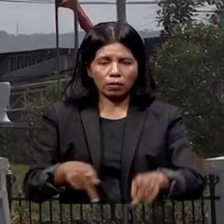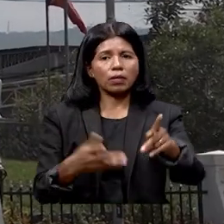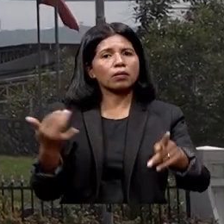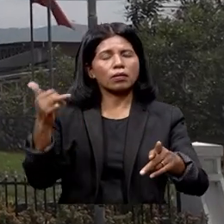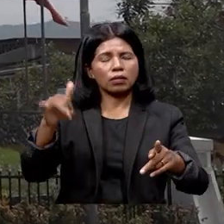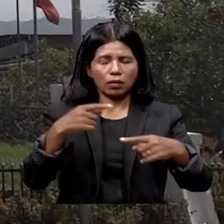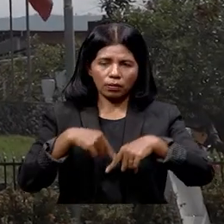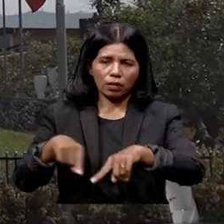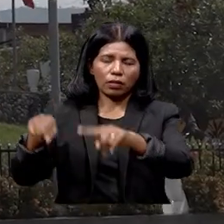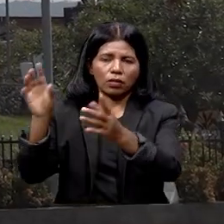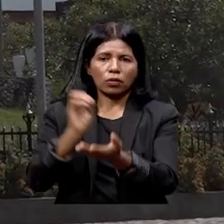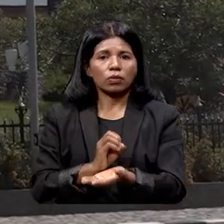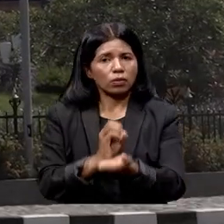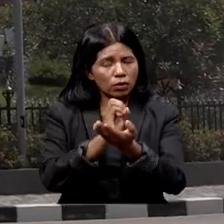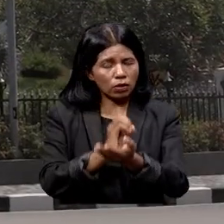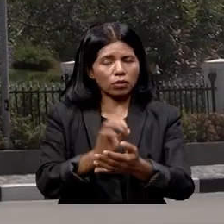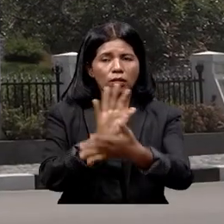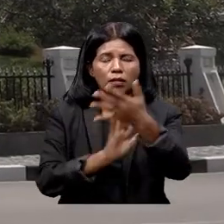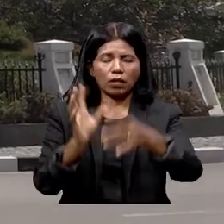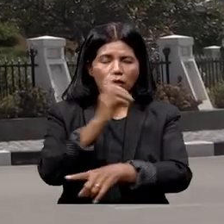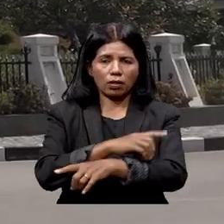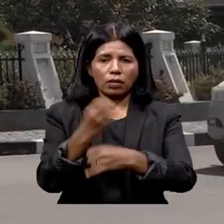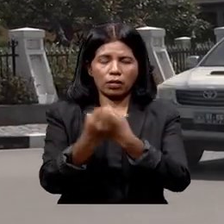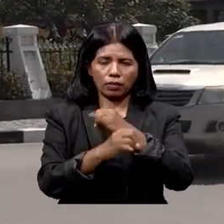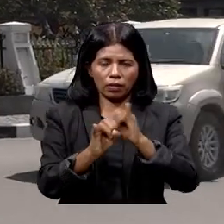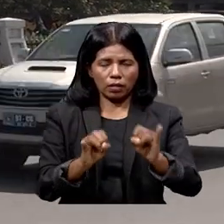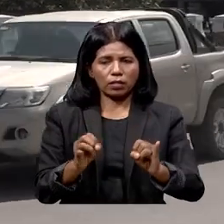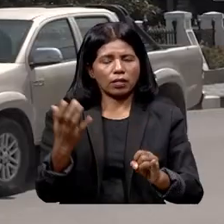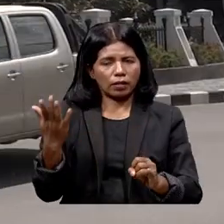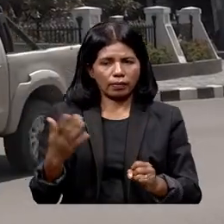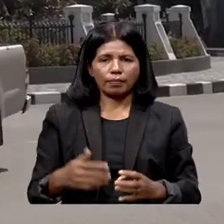desloca o Tubarreua, onde celebra a loron proclamação. Né? Equipa cobertura, Ziemen.